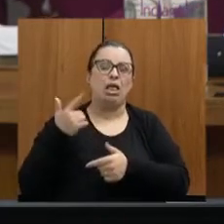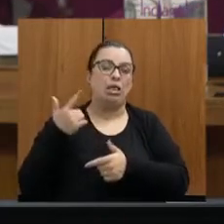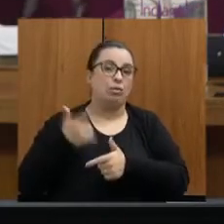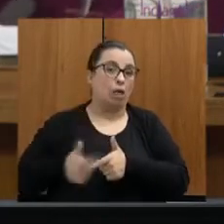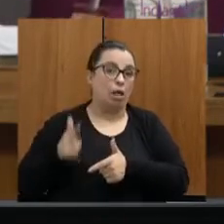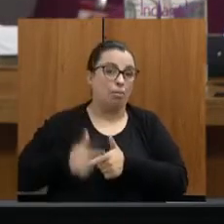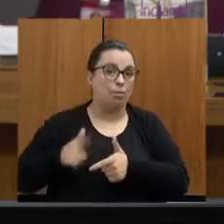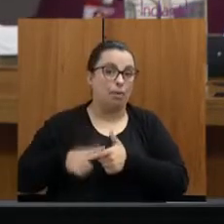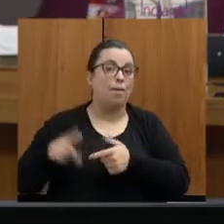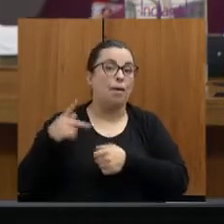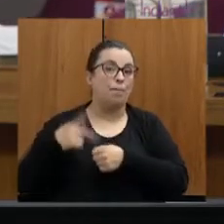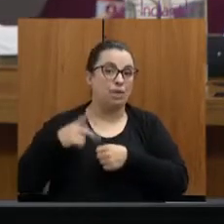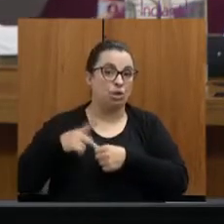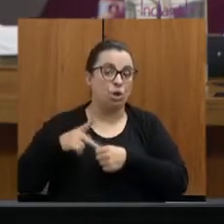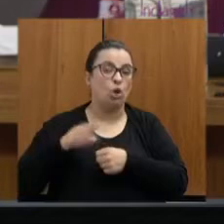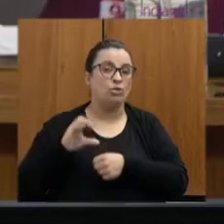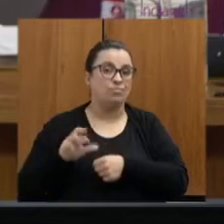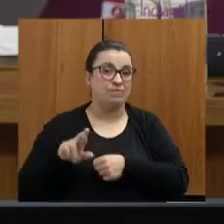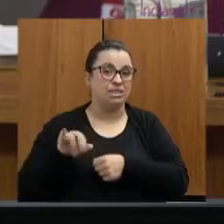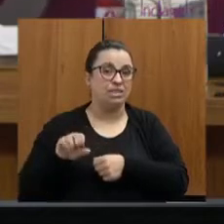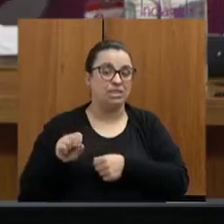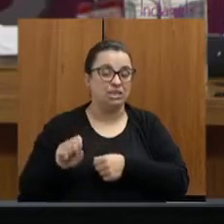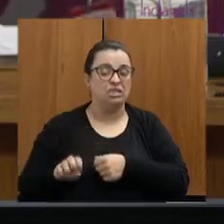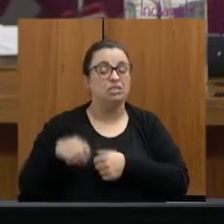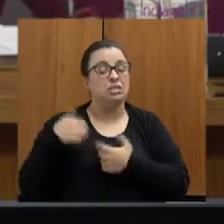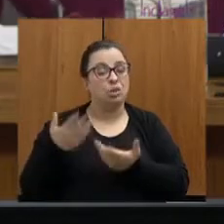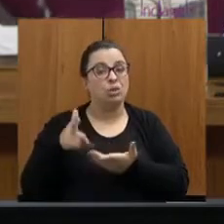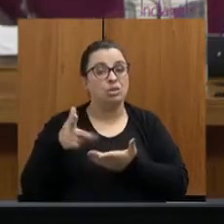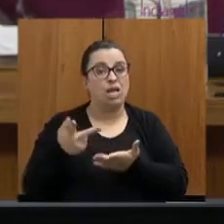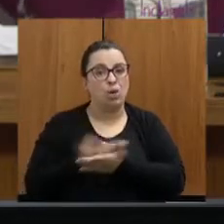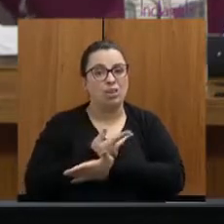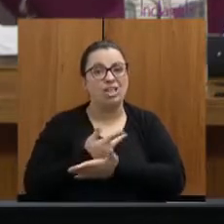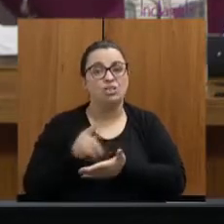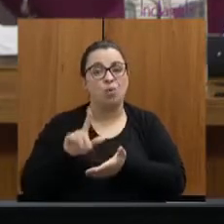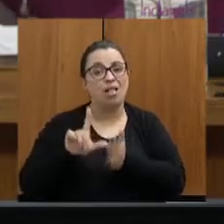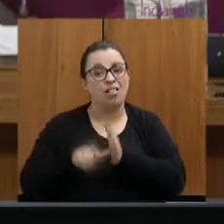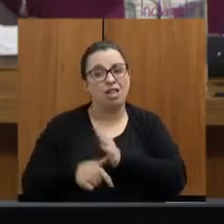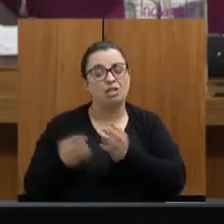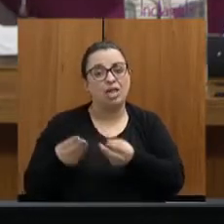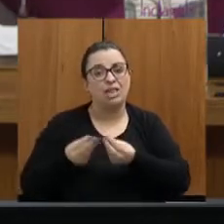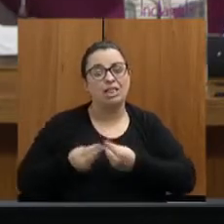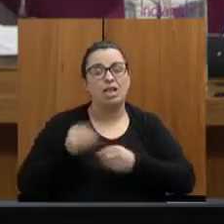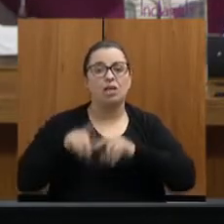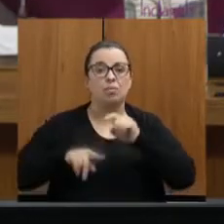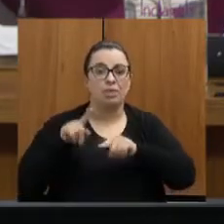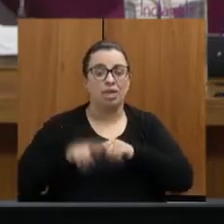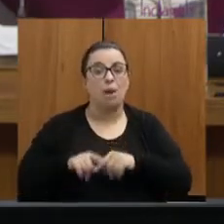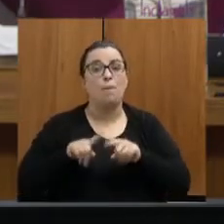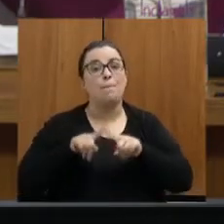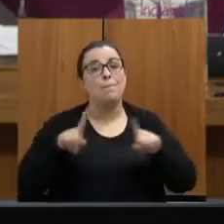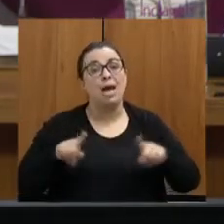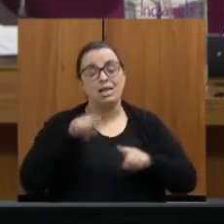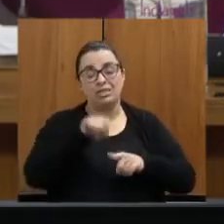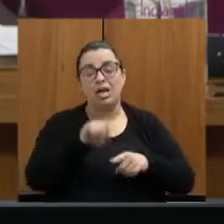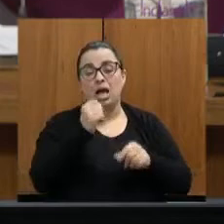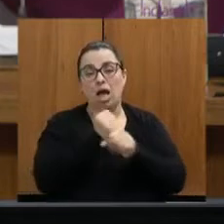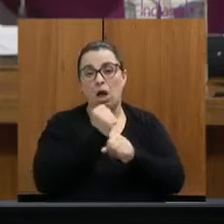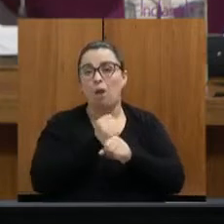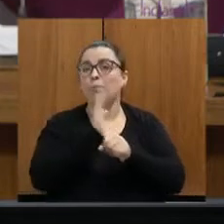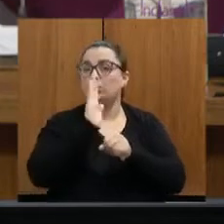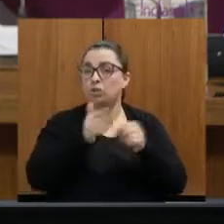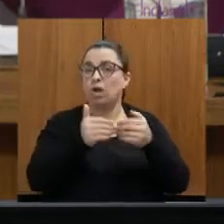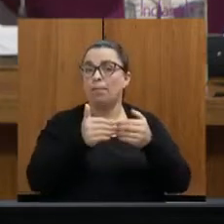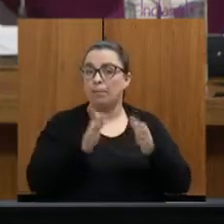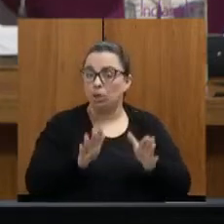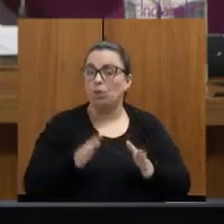então isso tem ocorrido mas o que eu queria trazer aqui já Deixa claro que as obras seguem estão funcionando a gente tem